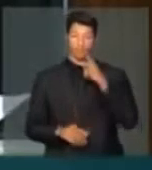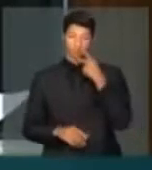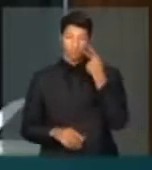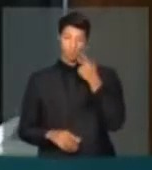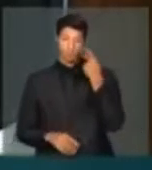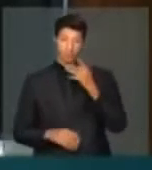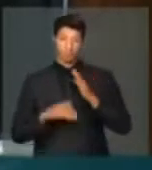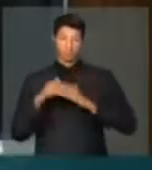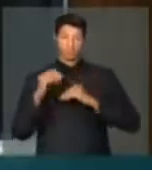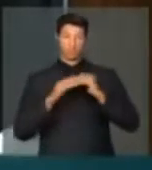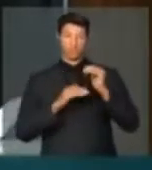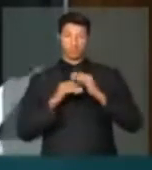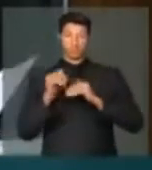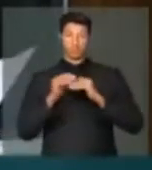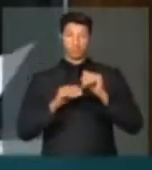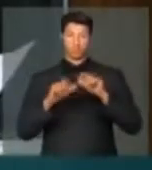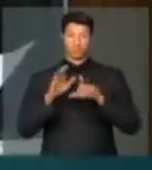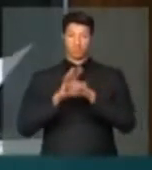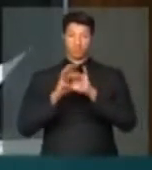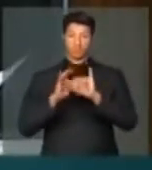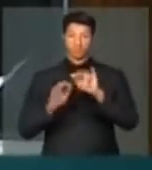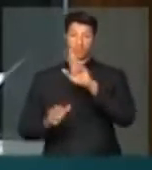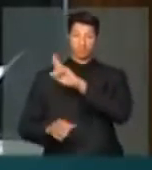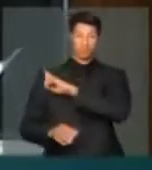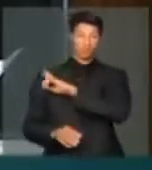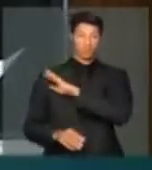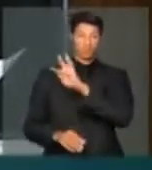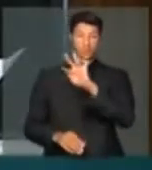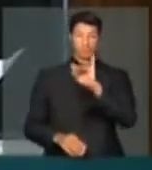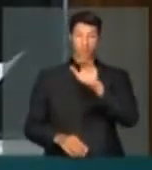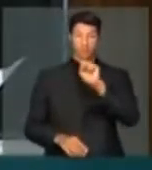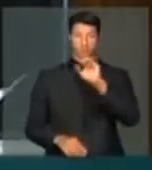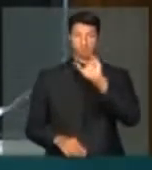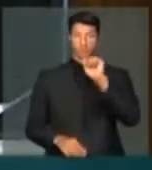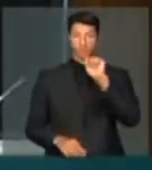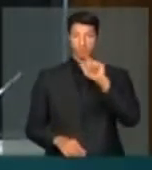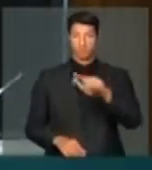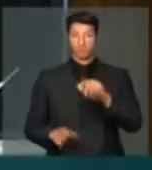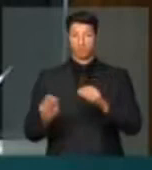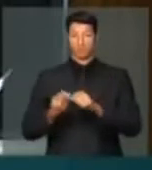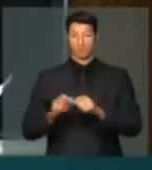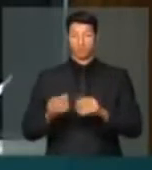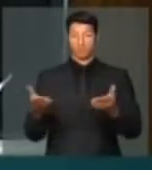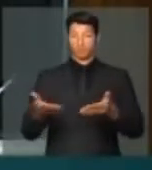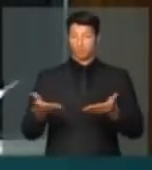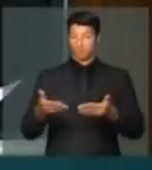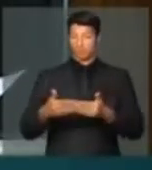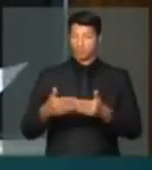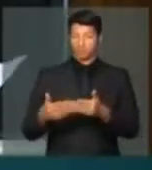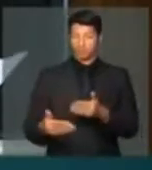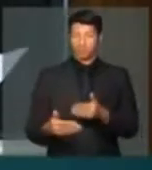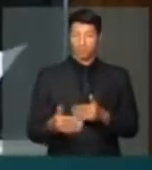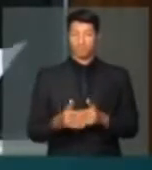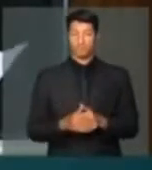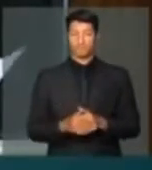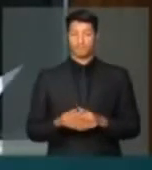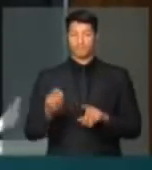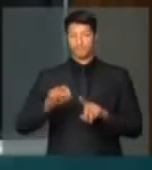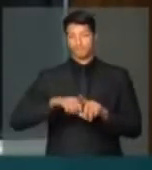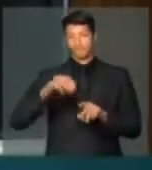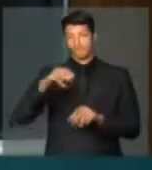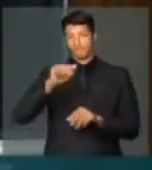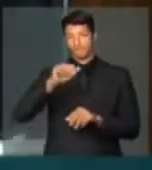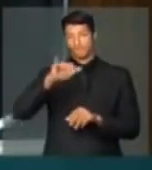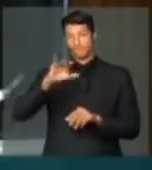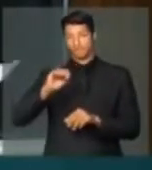falar sobre a questão da Lei de Responsabilidade Fiscal, que completou agora, no mês de maio,